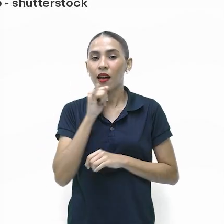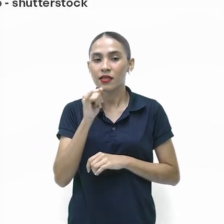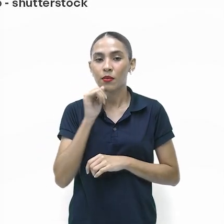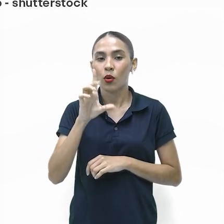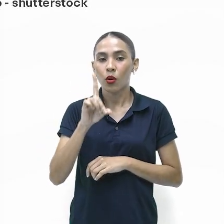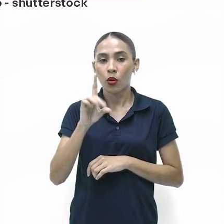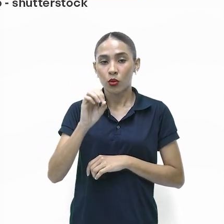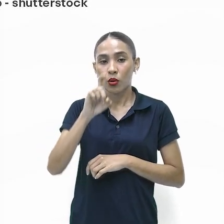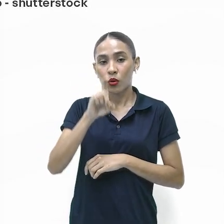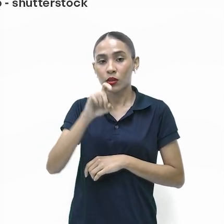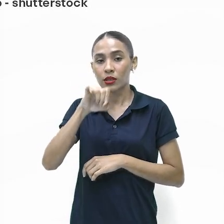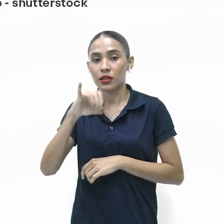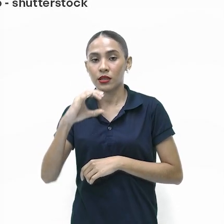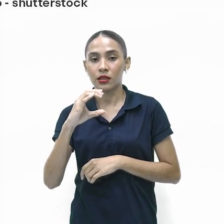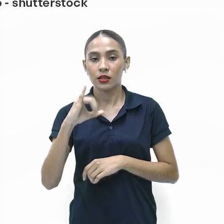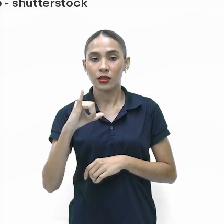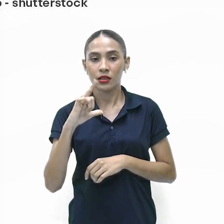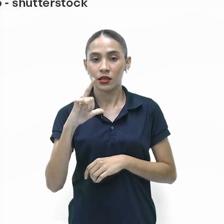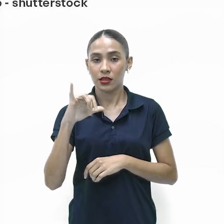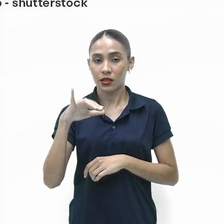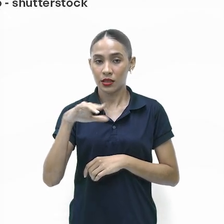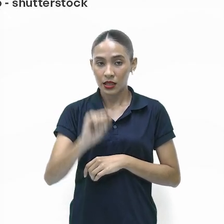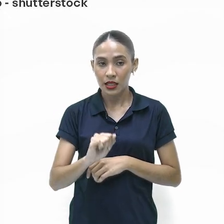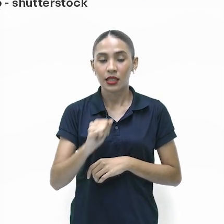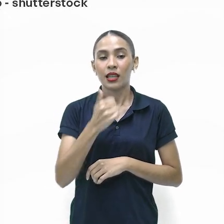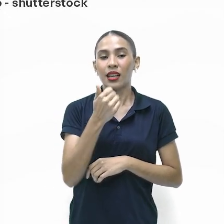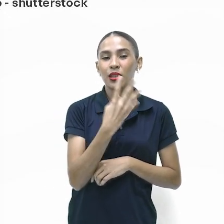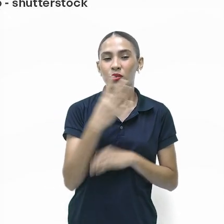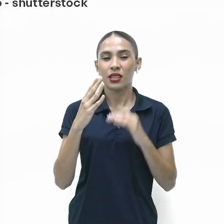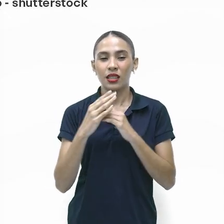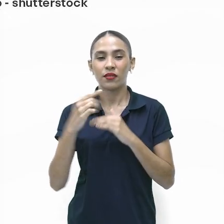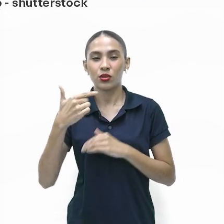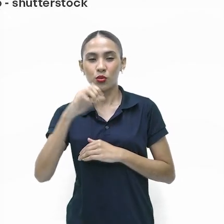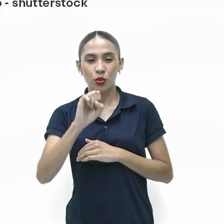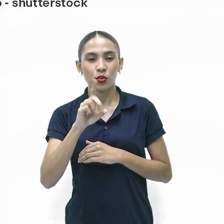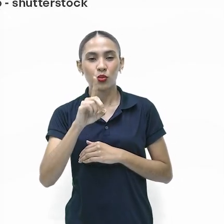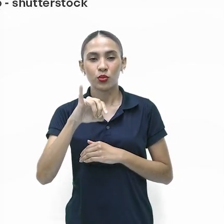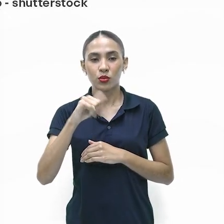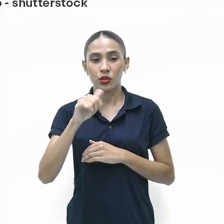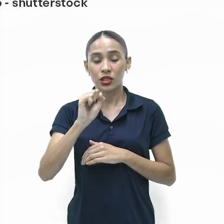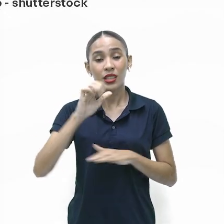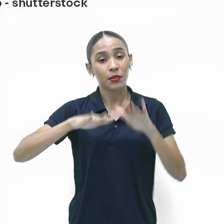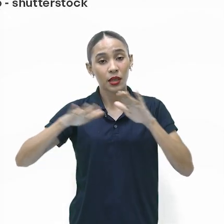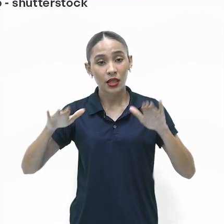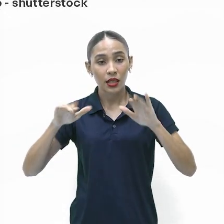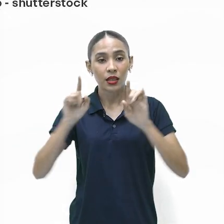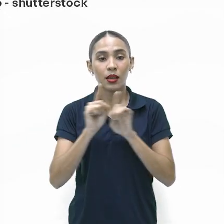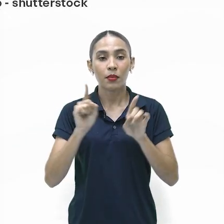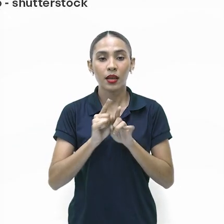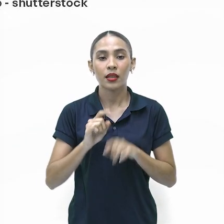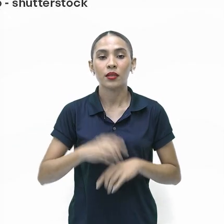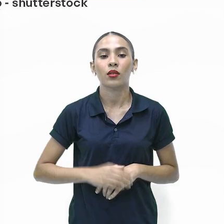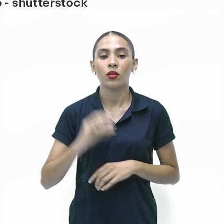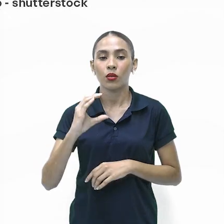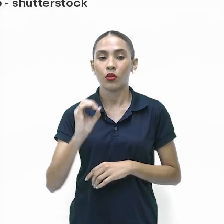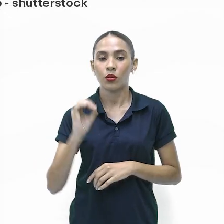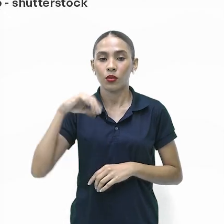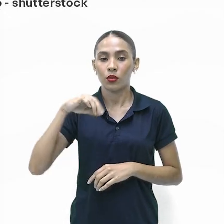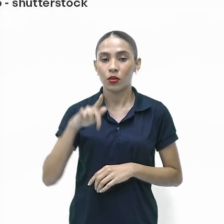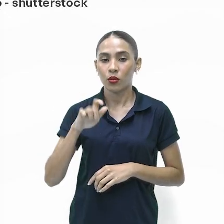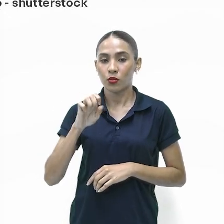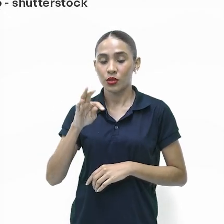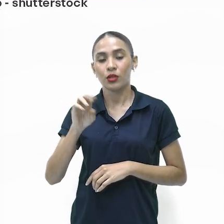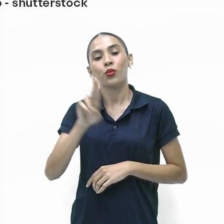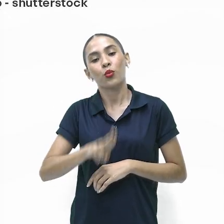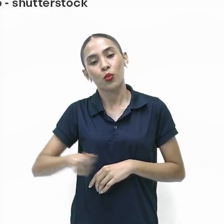a doxiciclina, né, que tem esse período aí de 14 e 28 dias, dependendo da fase. E na sífilis congênita